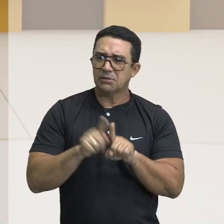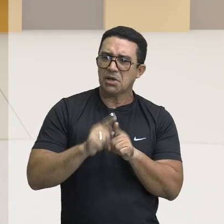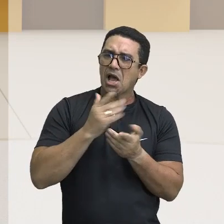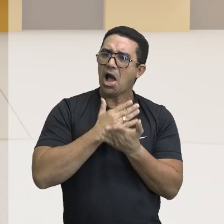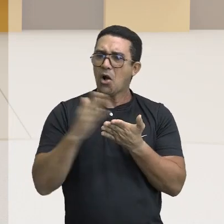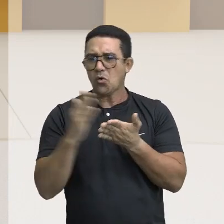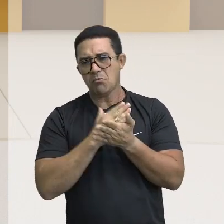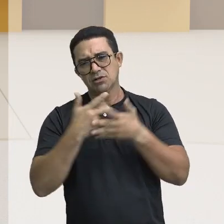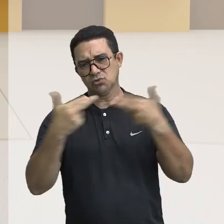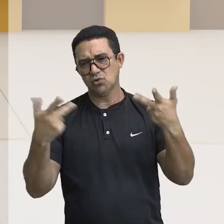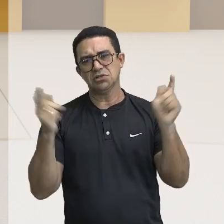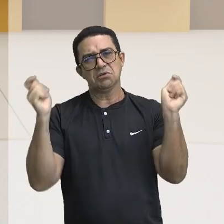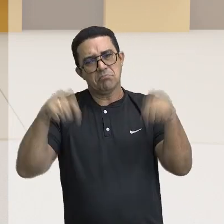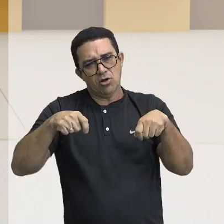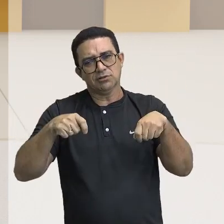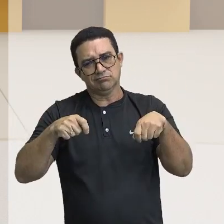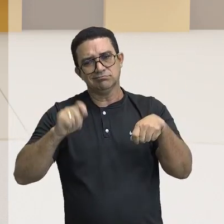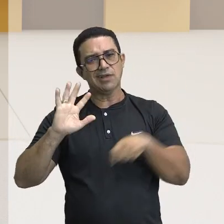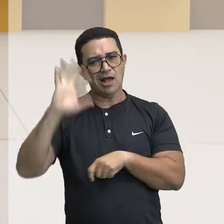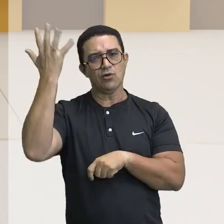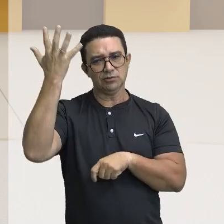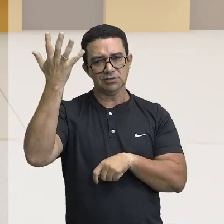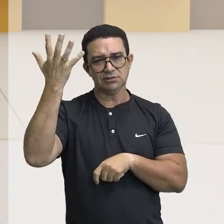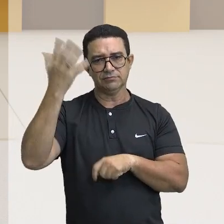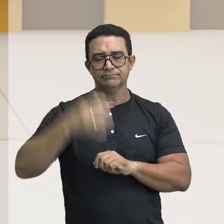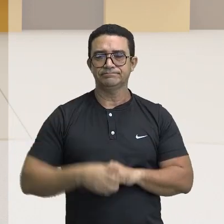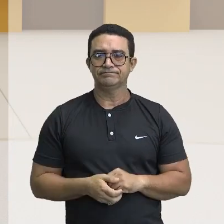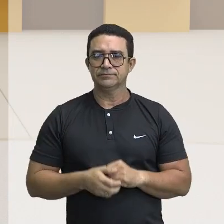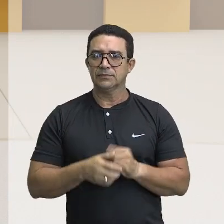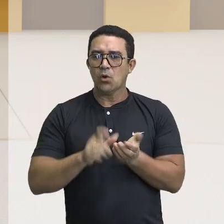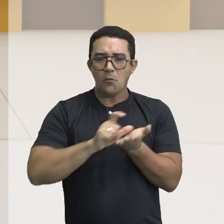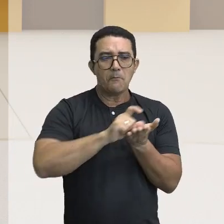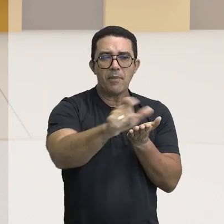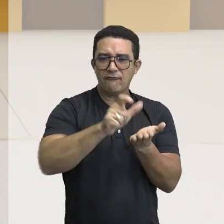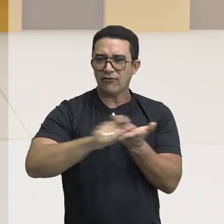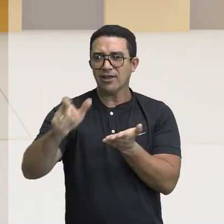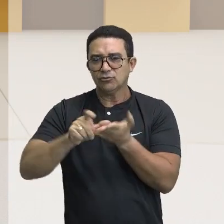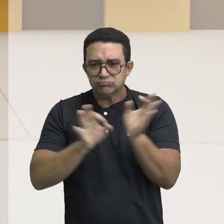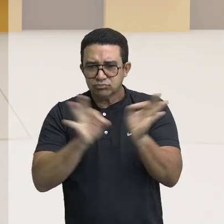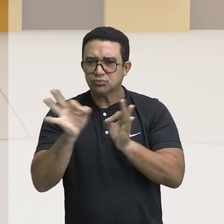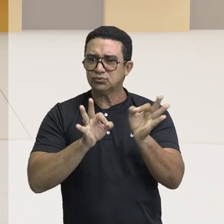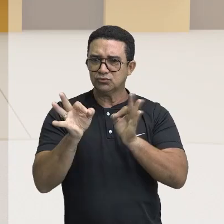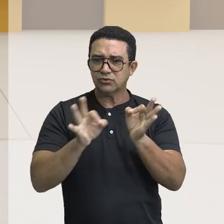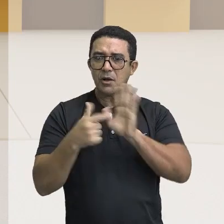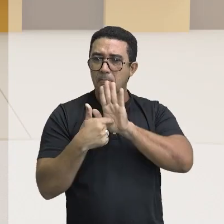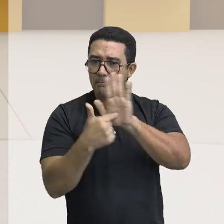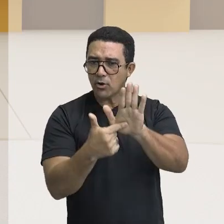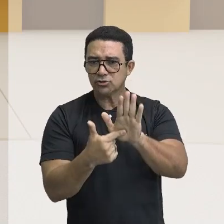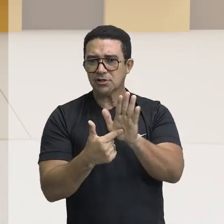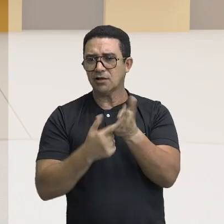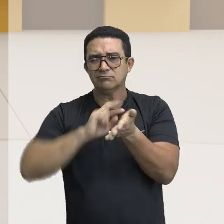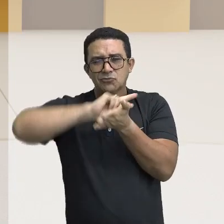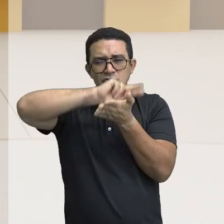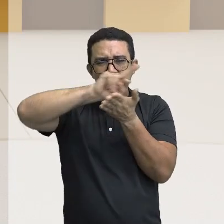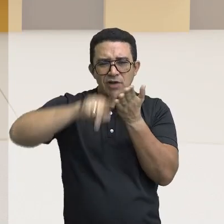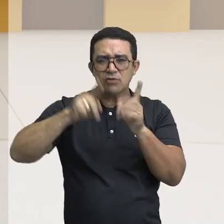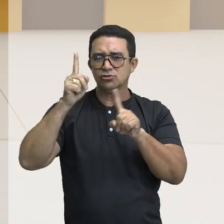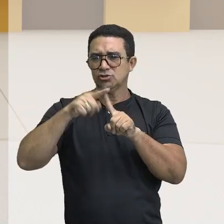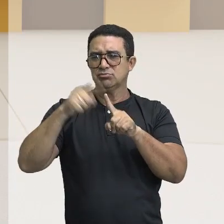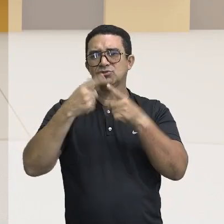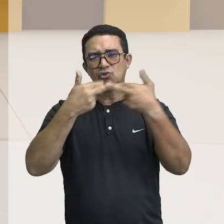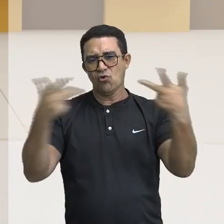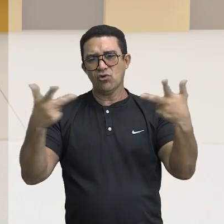causados pelas mudanças climáticas. Então, esse panfleto está organizado para isso, para mostrar alguns efeitos que podem